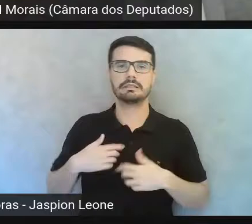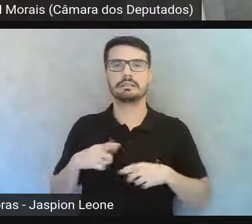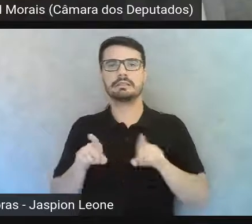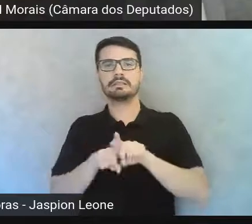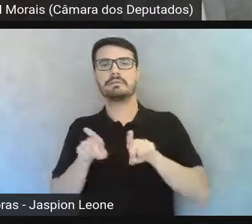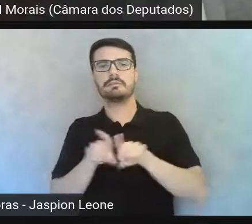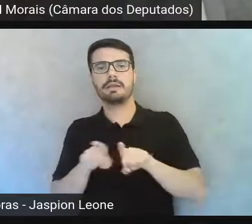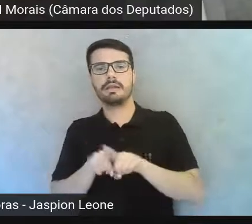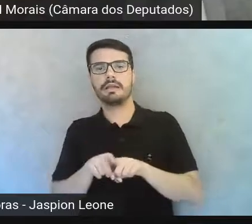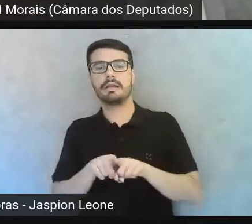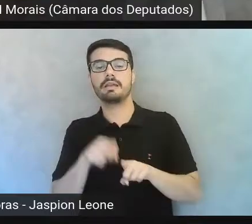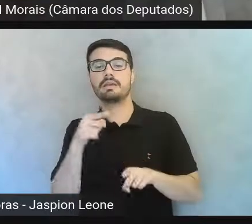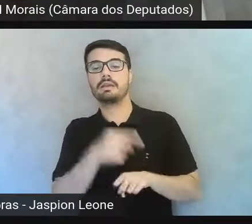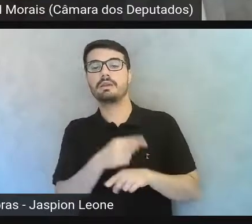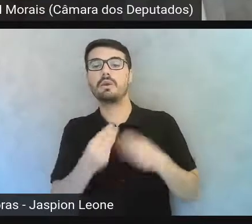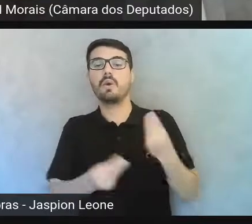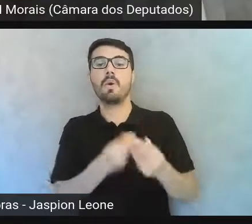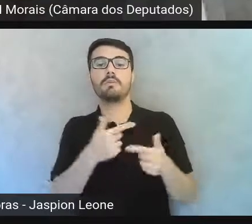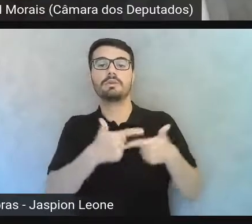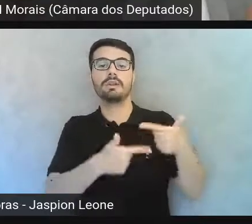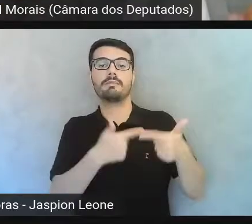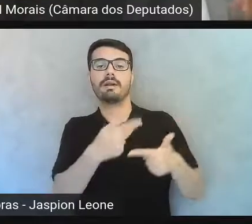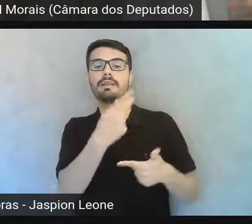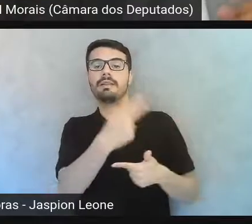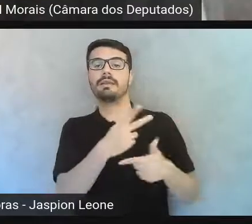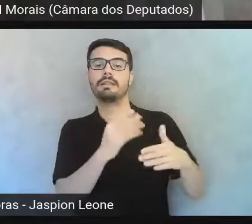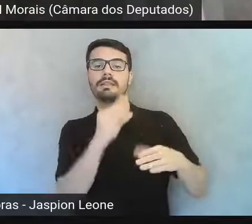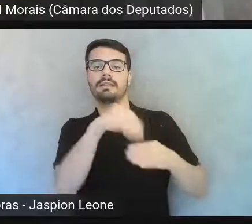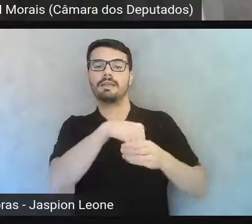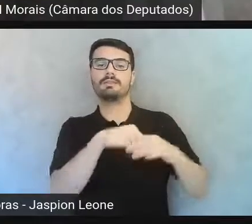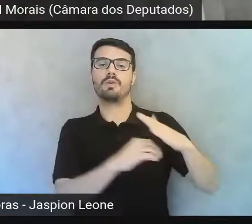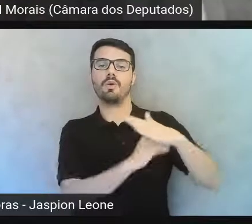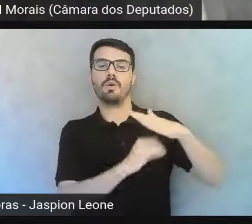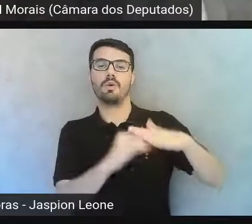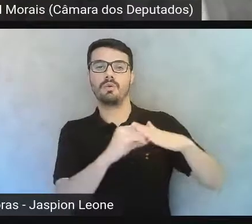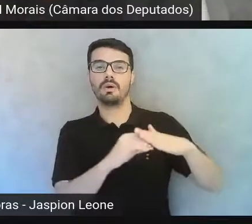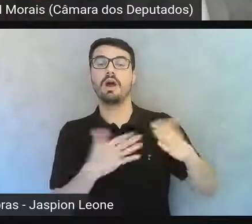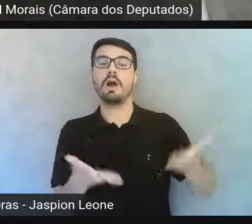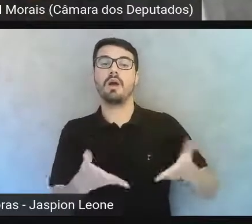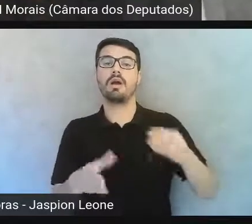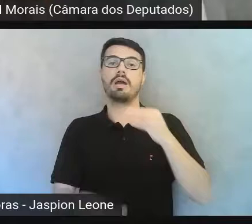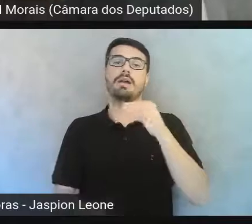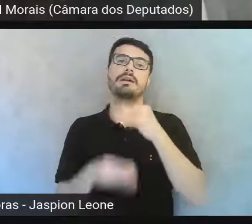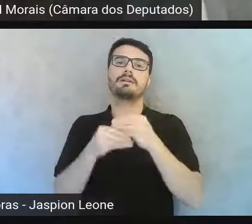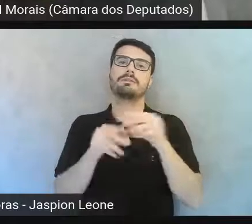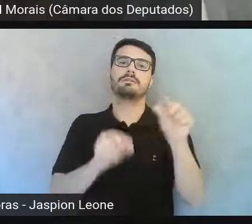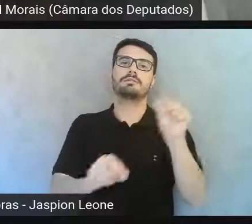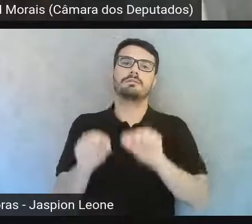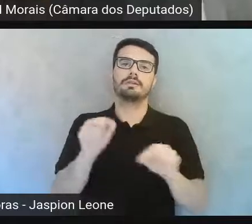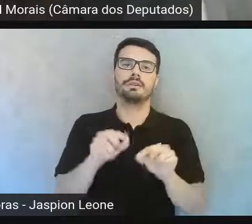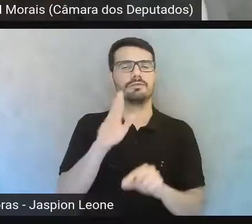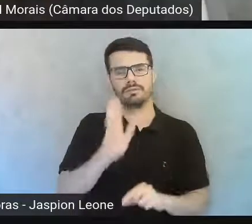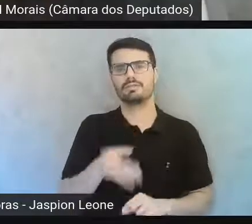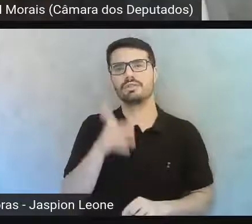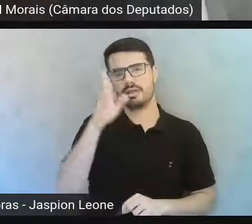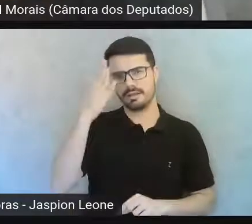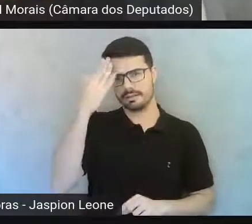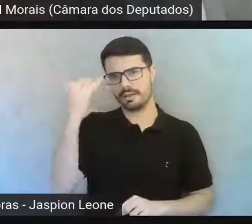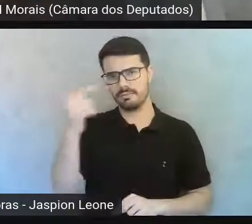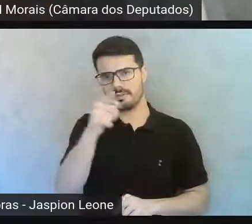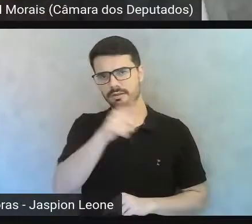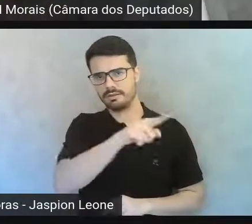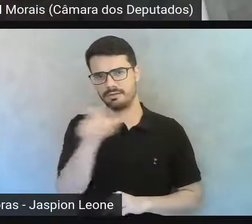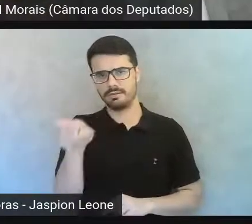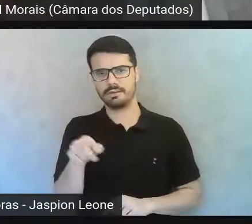atuar dos órgãos públicos, né? E aí eu acrescento nesse contexto, já é de conhecimento de vocês, com certeza, alguns